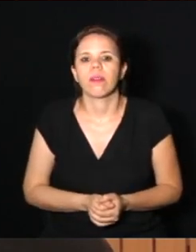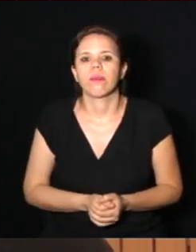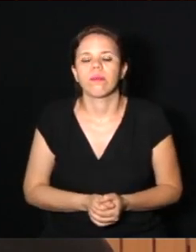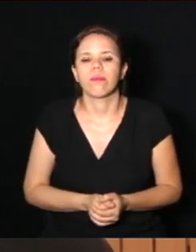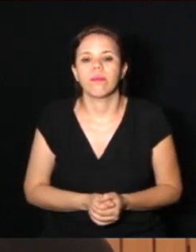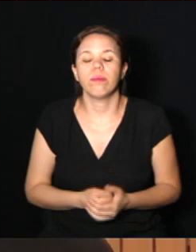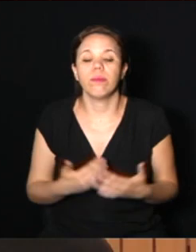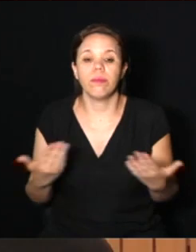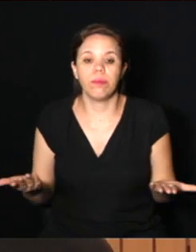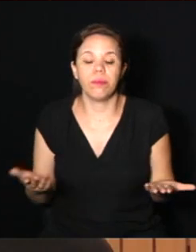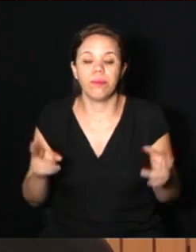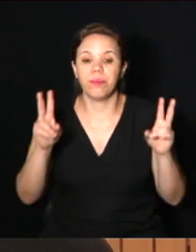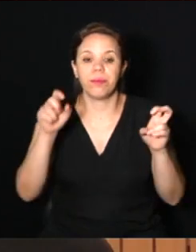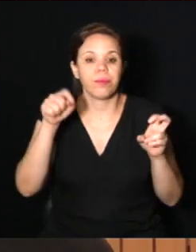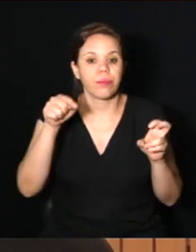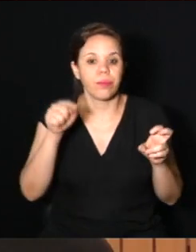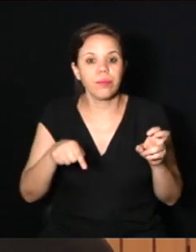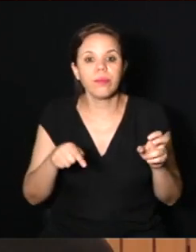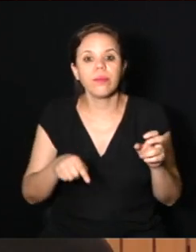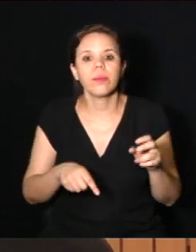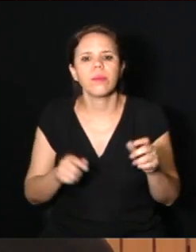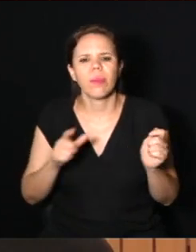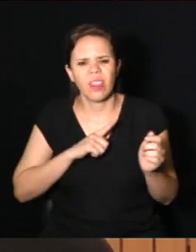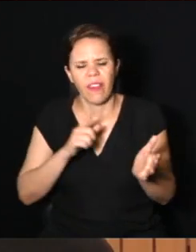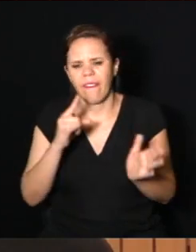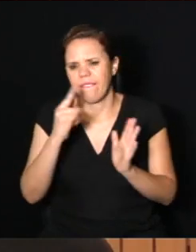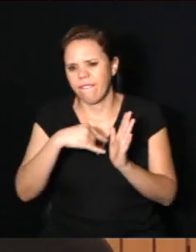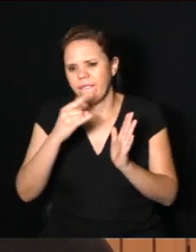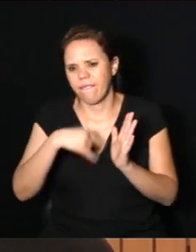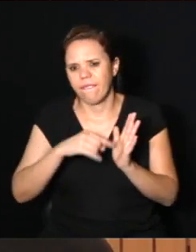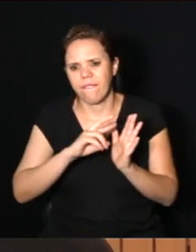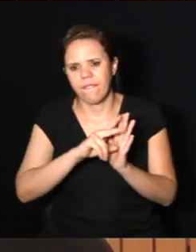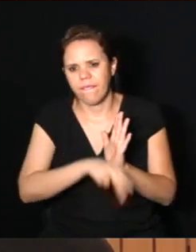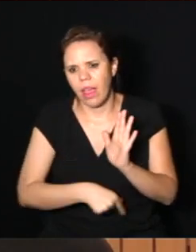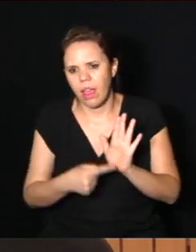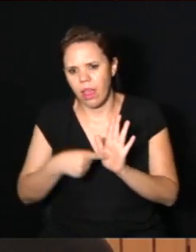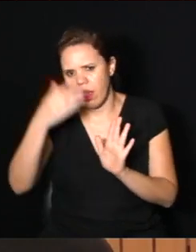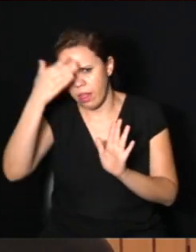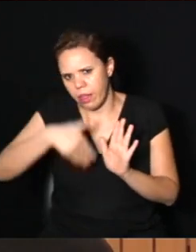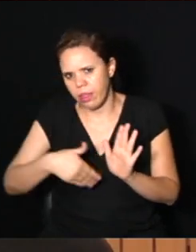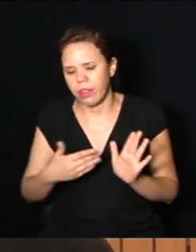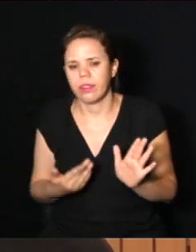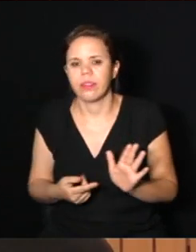Bom, a respeito disso, eles possuem vários documentos, trouxeram vários